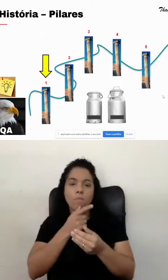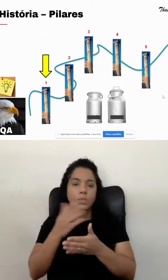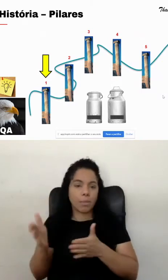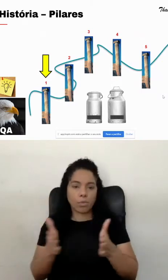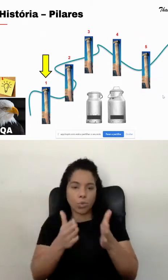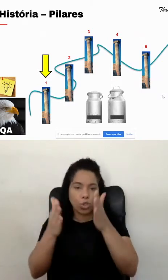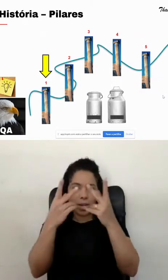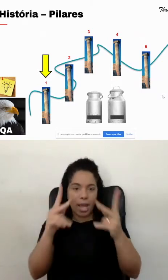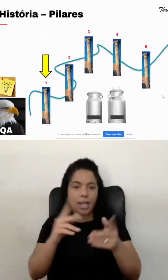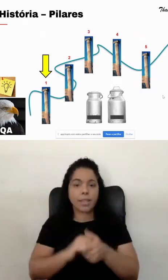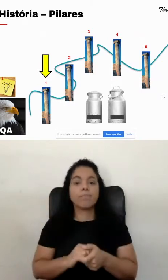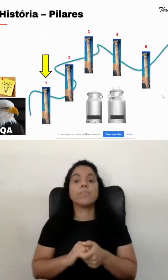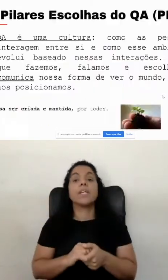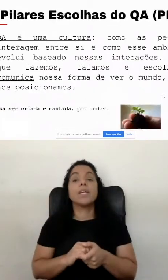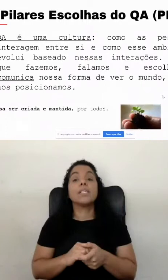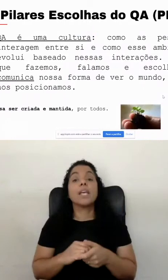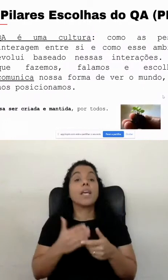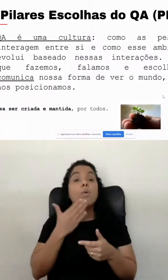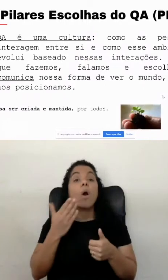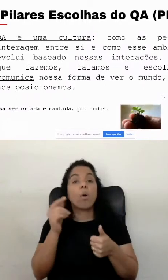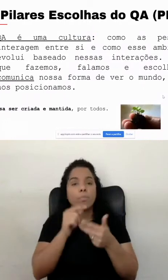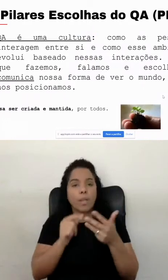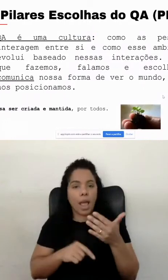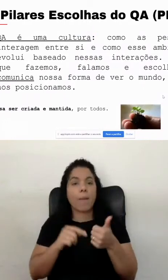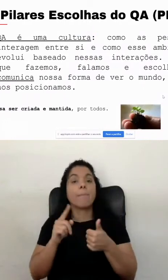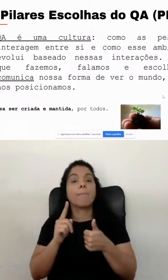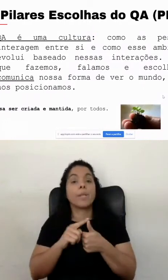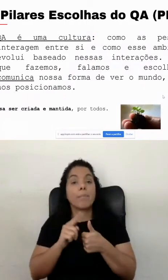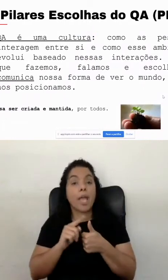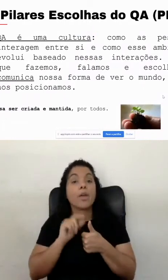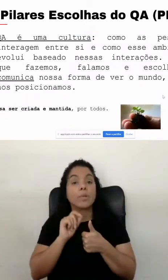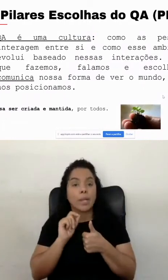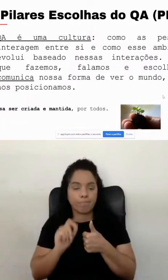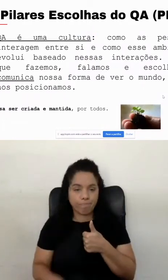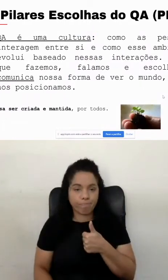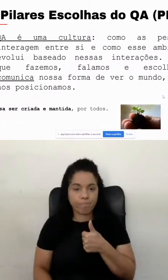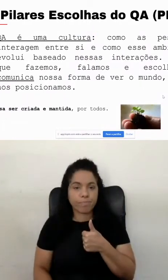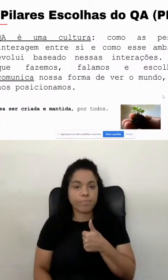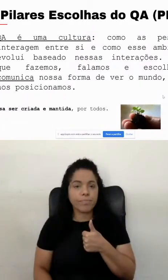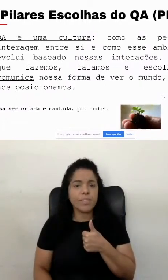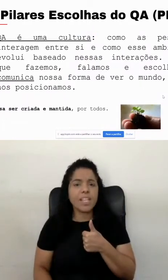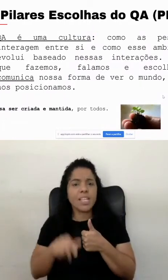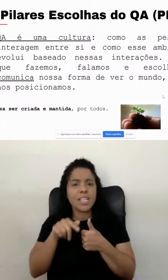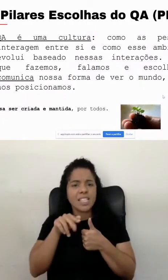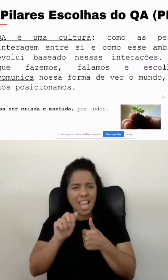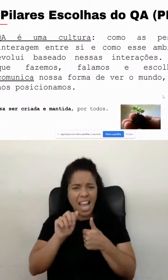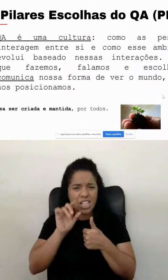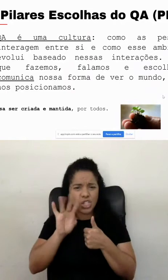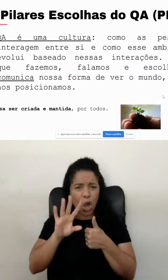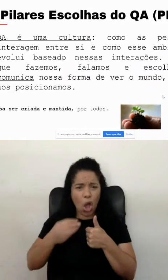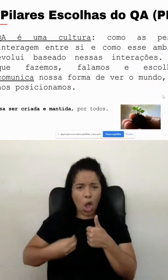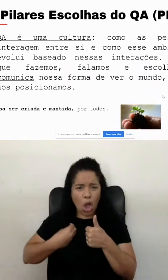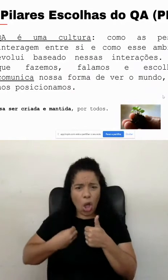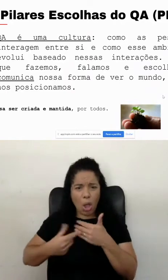caminhada. E quais são esses pilares? Primeiro deles, QA não é só uma função, não é